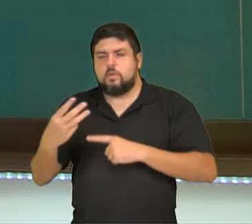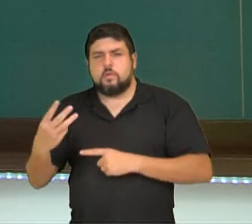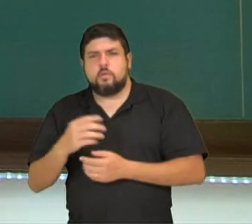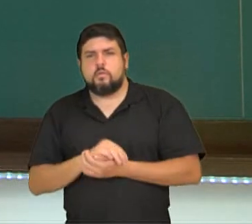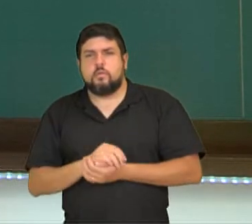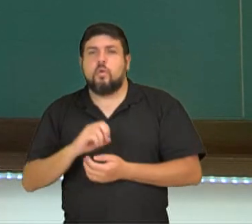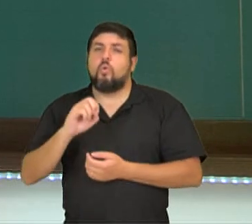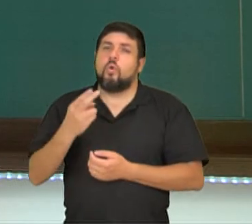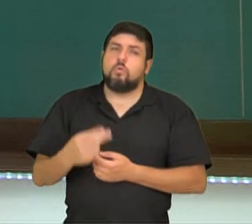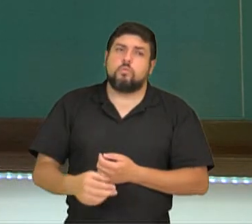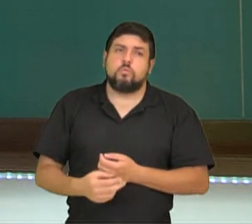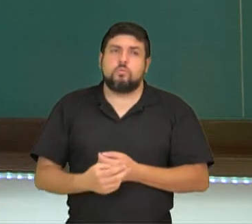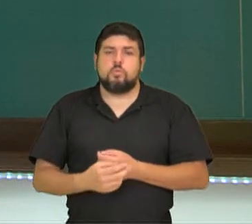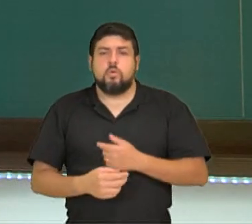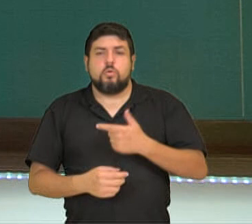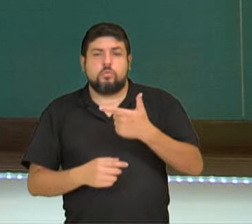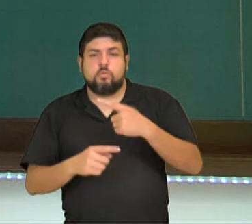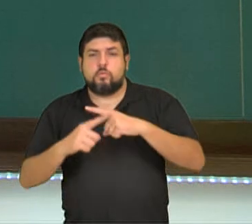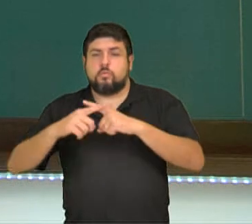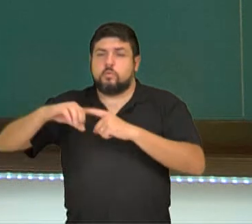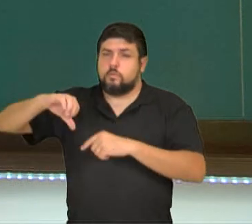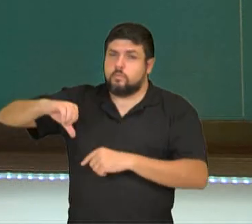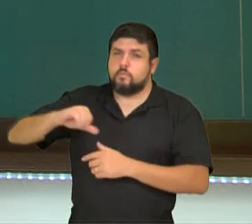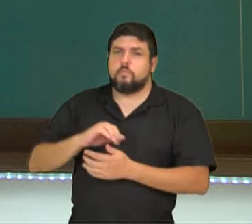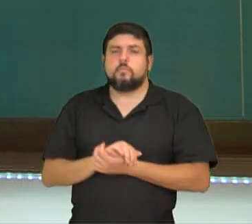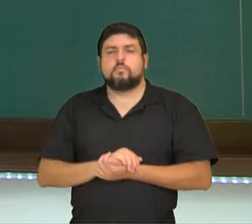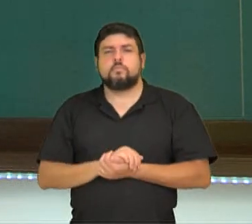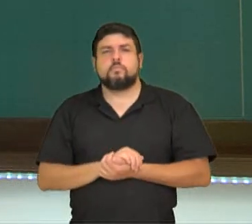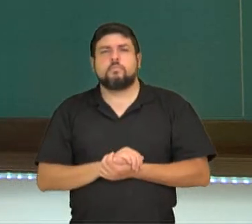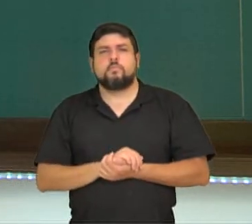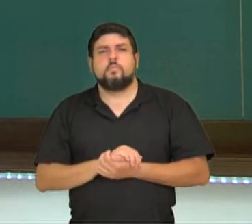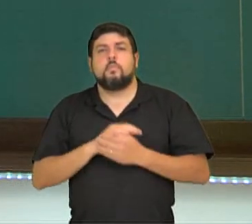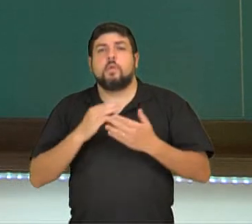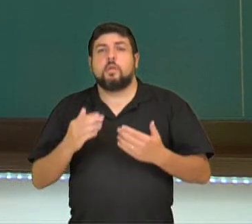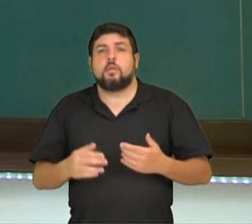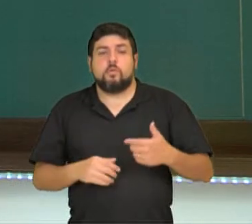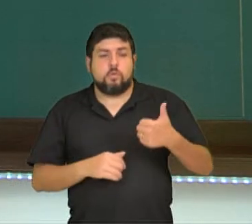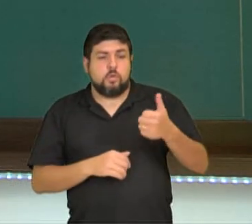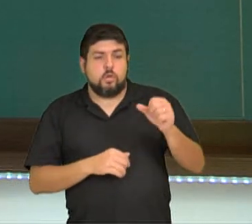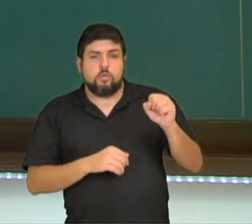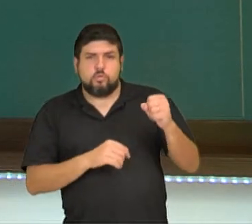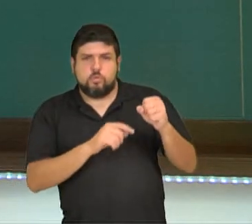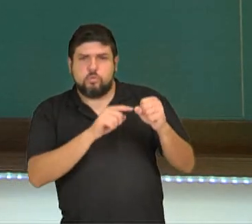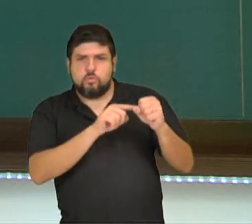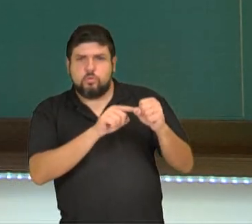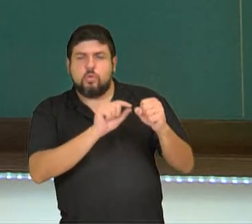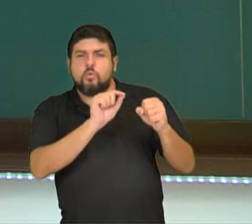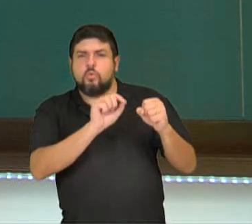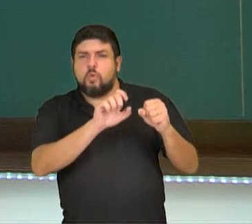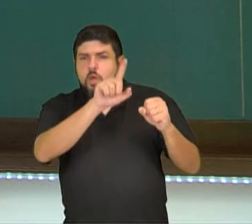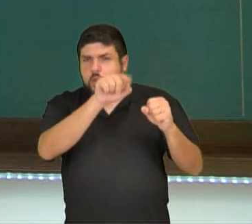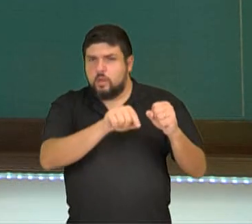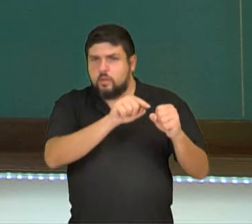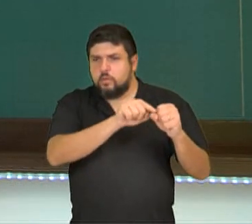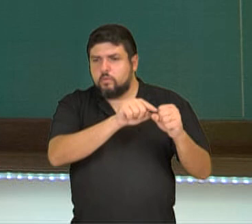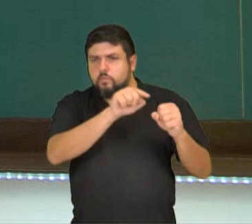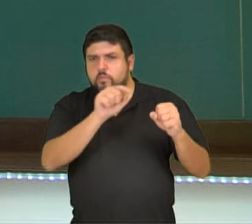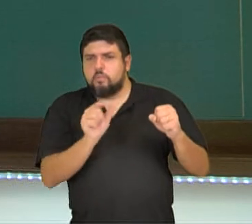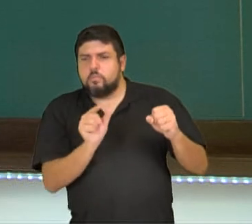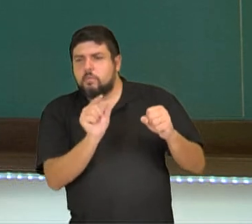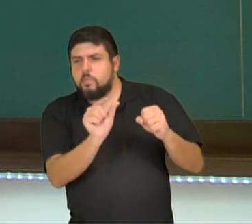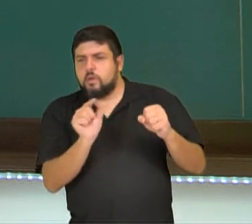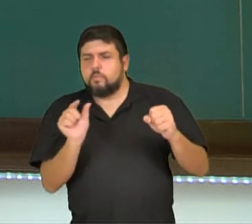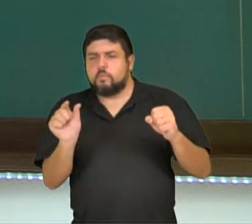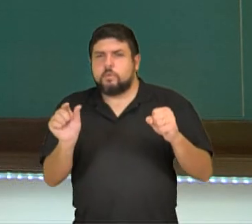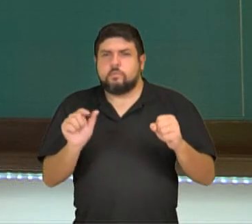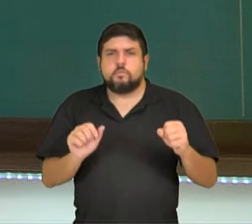2 vezes 9, né? Então, escrevemos o número 18 como um produto de fatores. Nesse caso de 2, né?